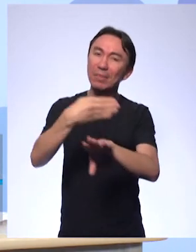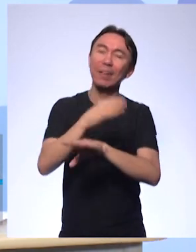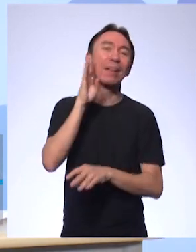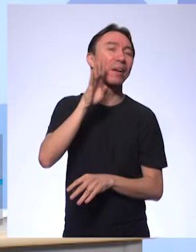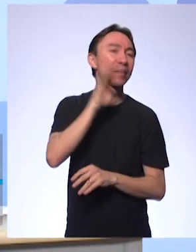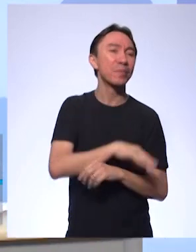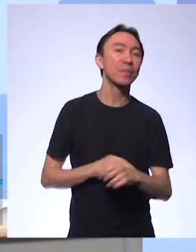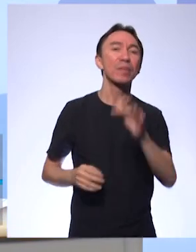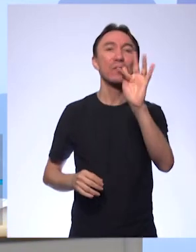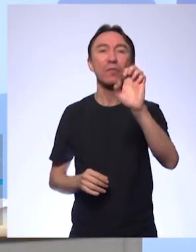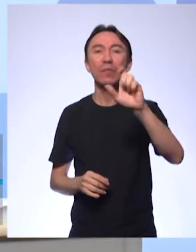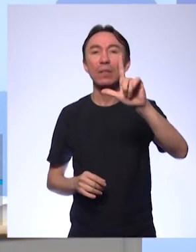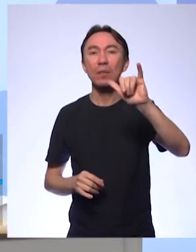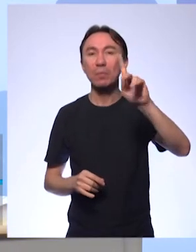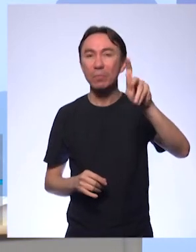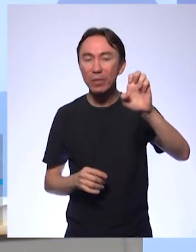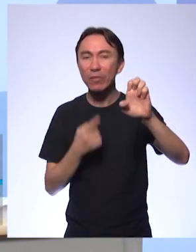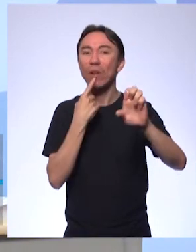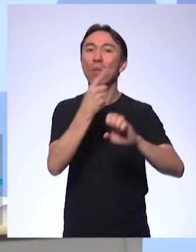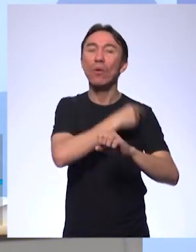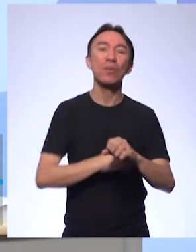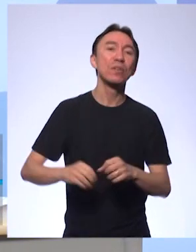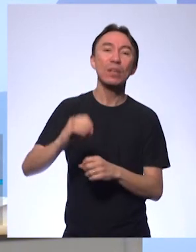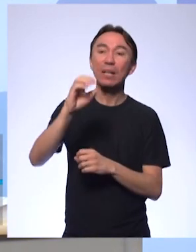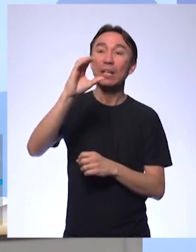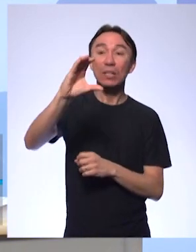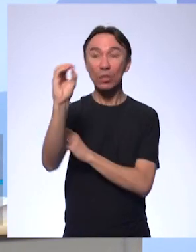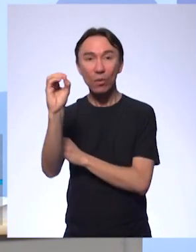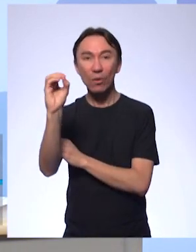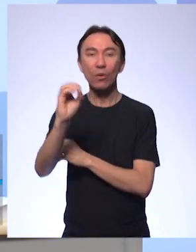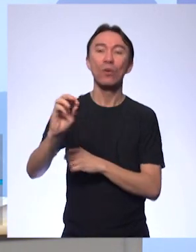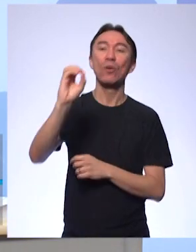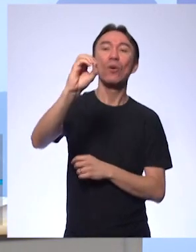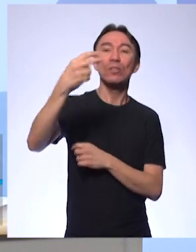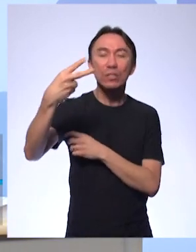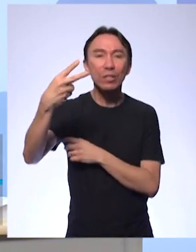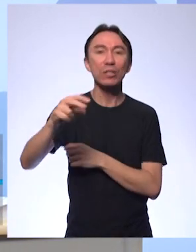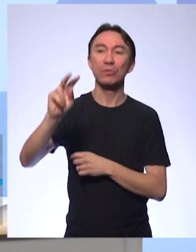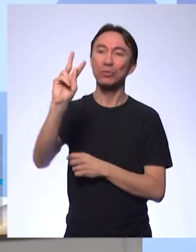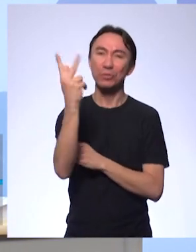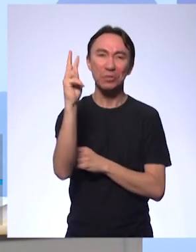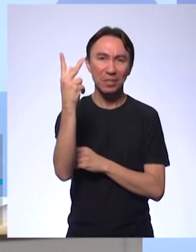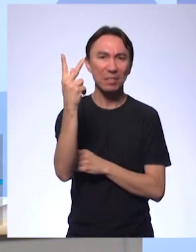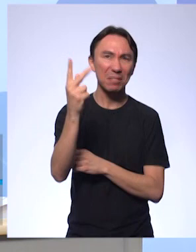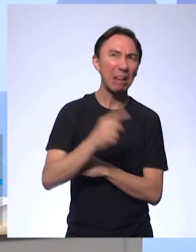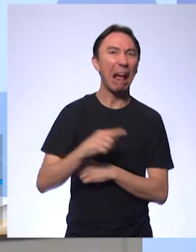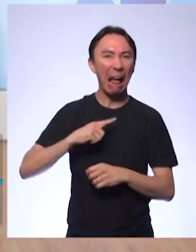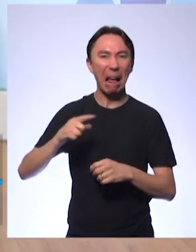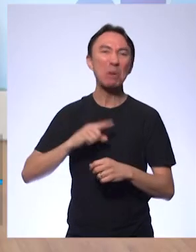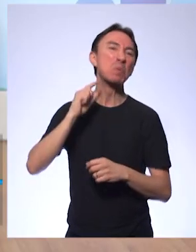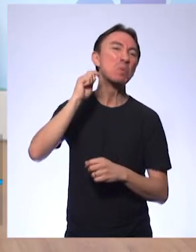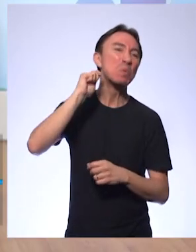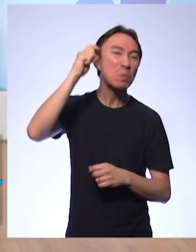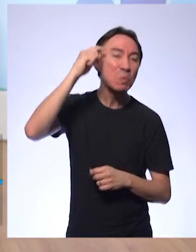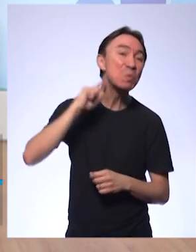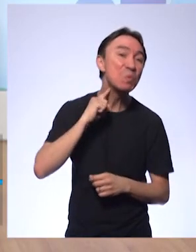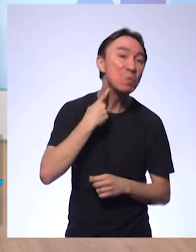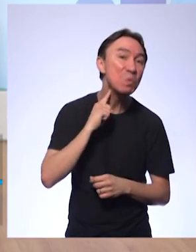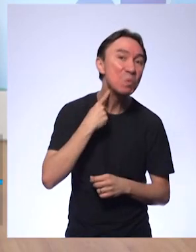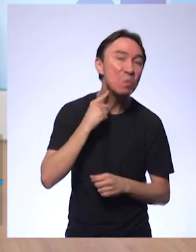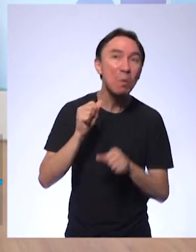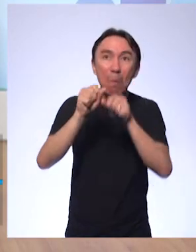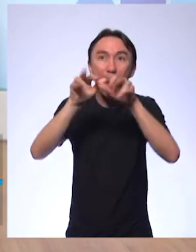colocou assim: gás carbônico, oxigênio, nitrogênio e poluição. Aí gostei. Legal, né? Esse é legal. Esse É, já foi